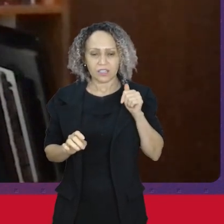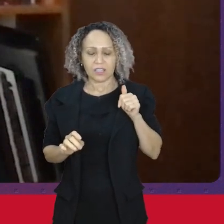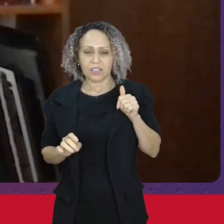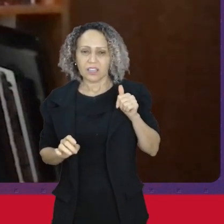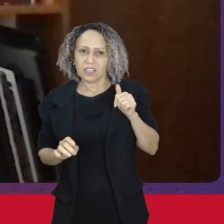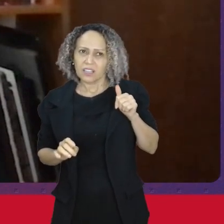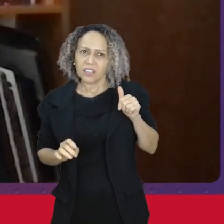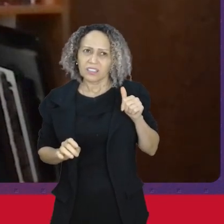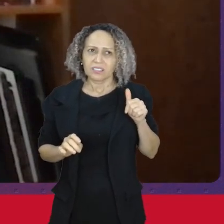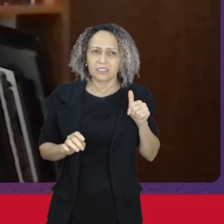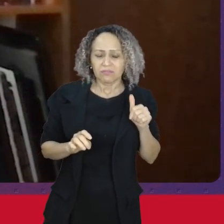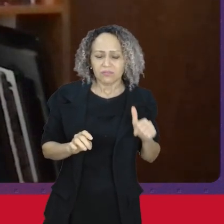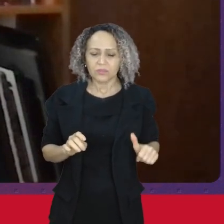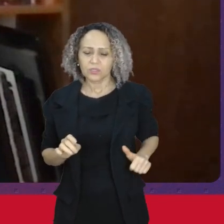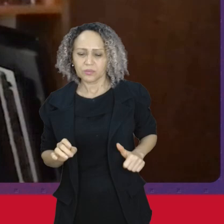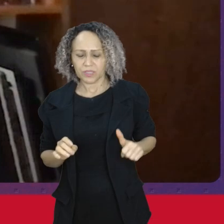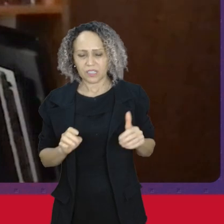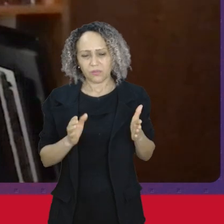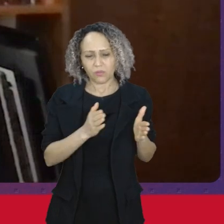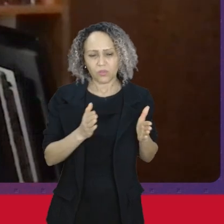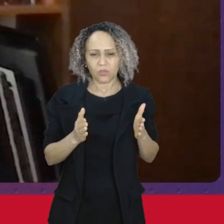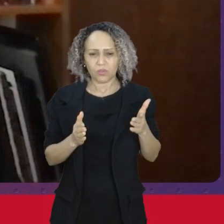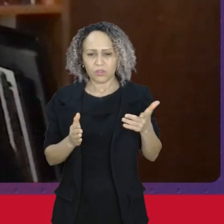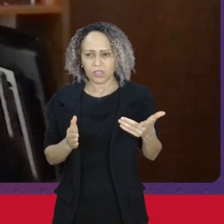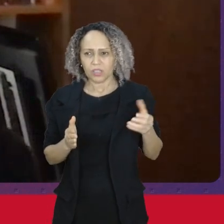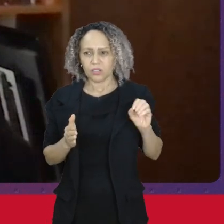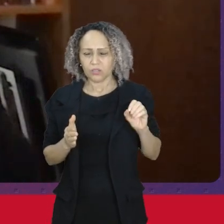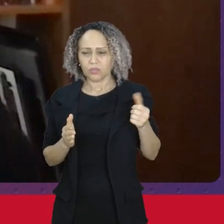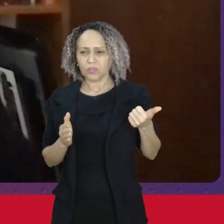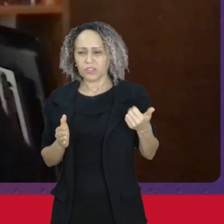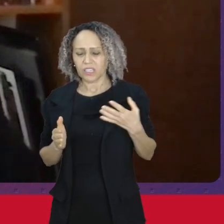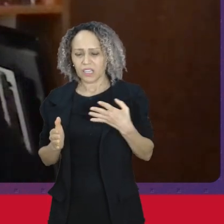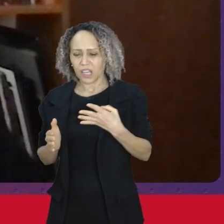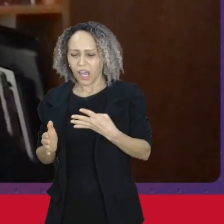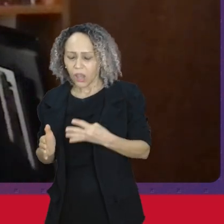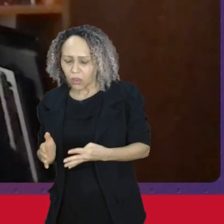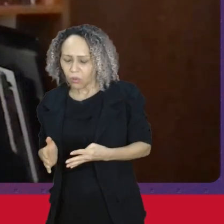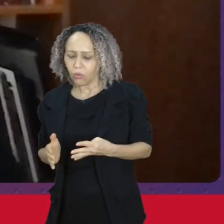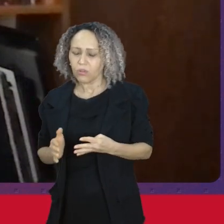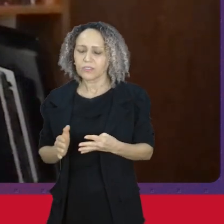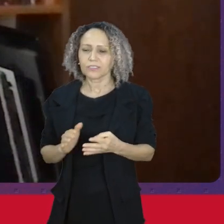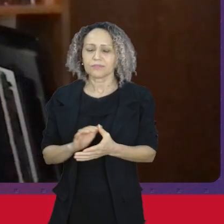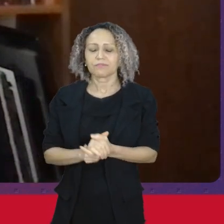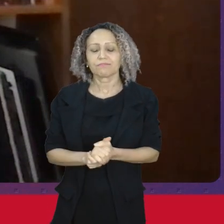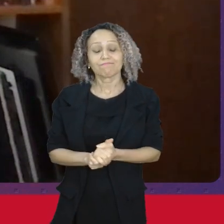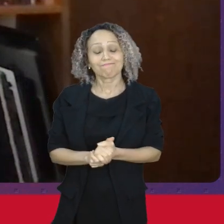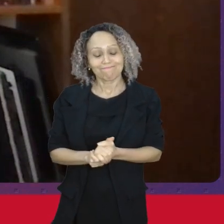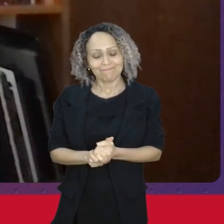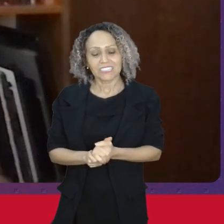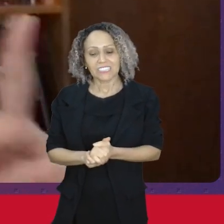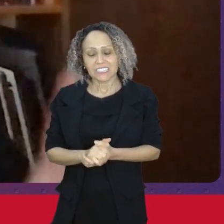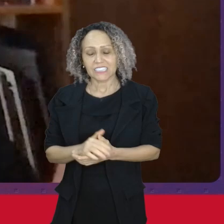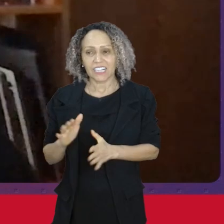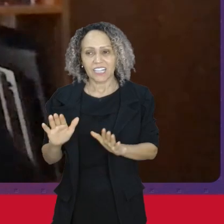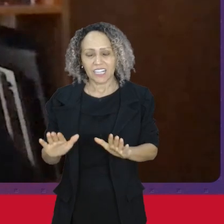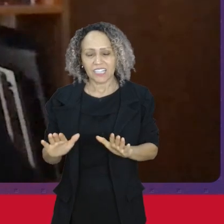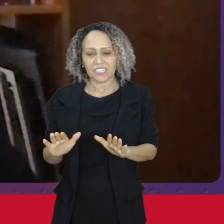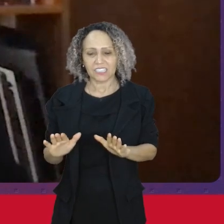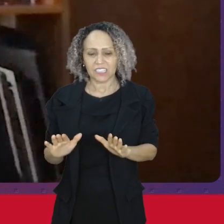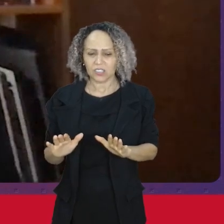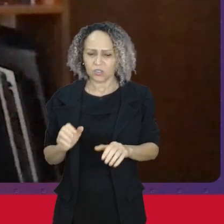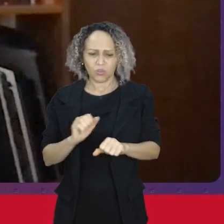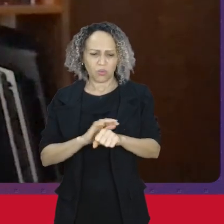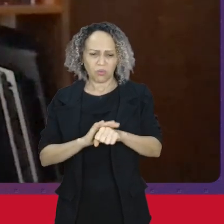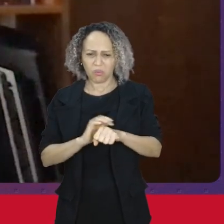continuava fora do mapa da fome, logo depois do golpe, rapidamente o Brasil volta ao mapa da fome. Então, não foi a